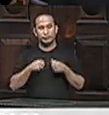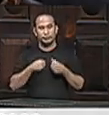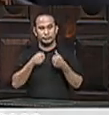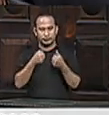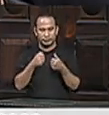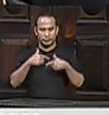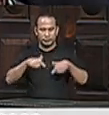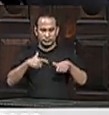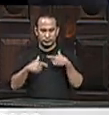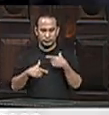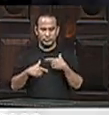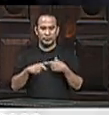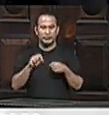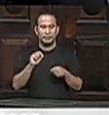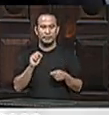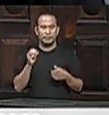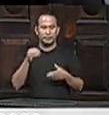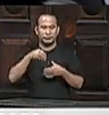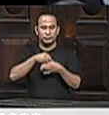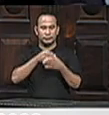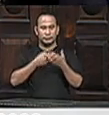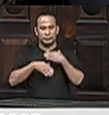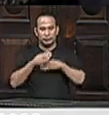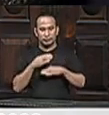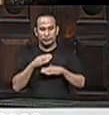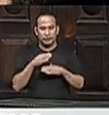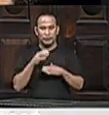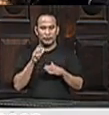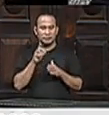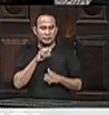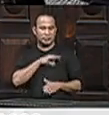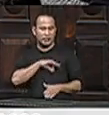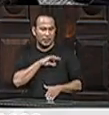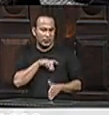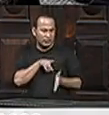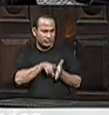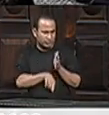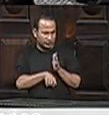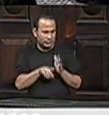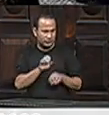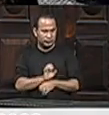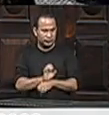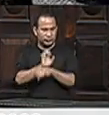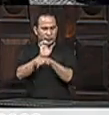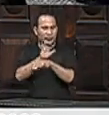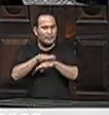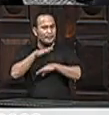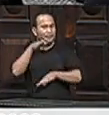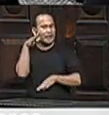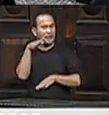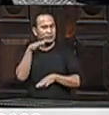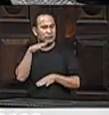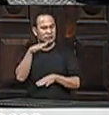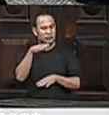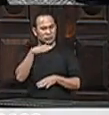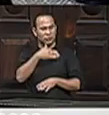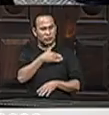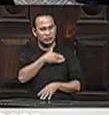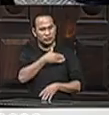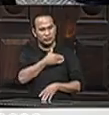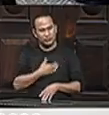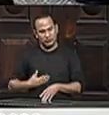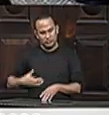Acompanho o voto do relator, deputado Valdec Carneiro, porque exatamente o que se trata esse projeto é tirar poder da Assembleia Legislativa do